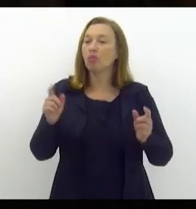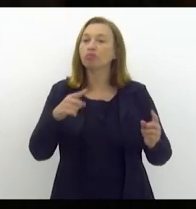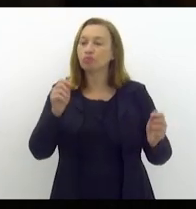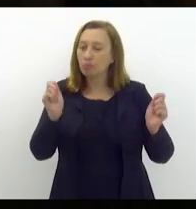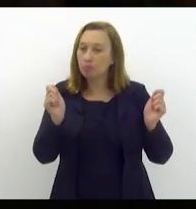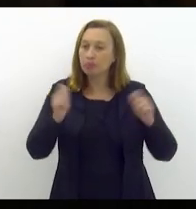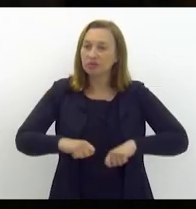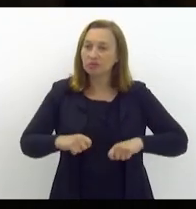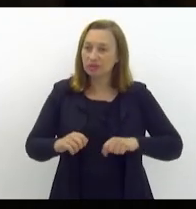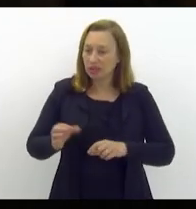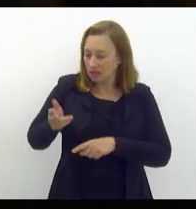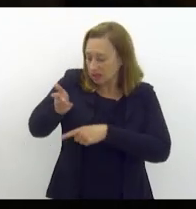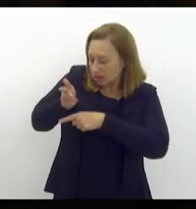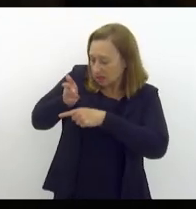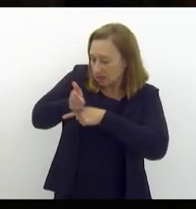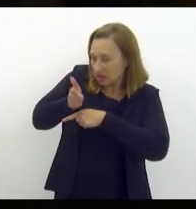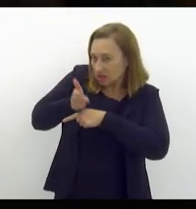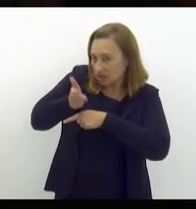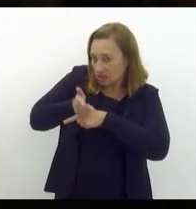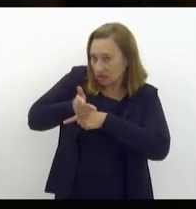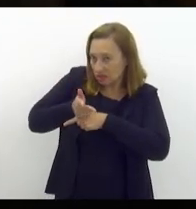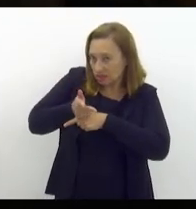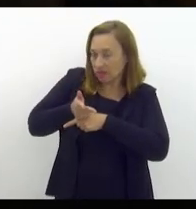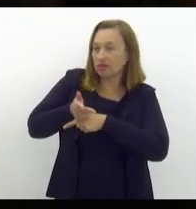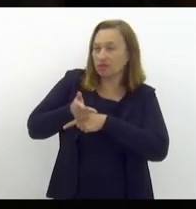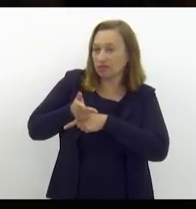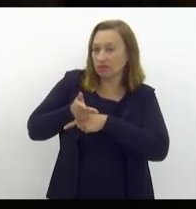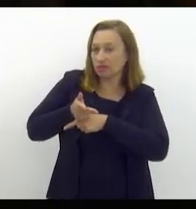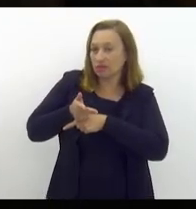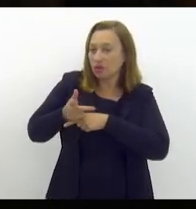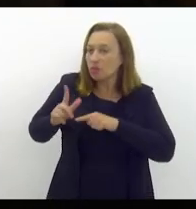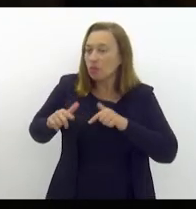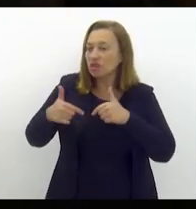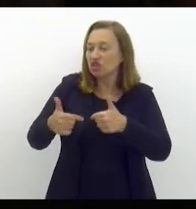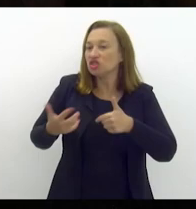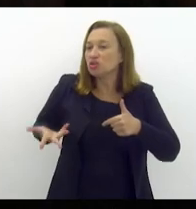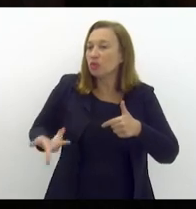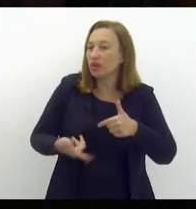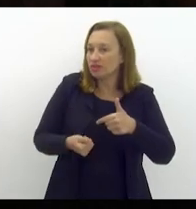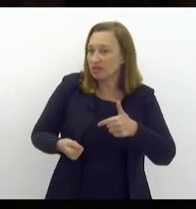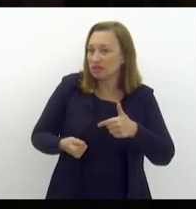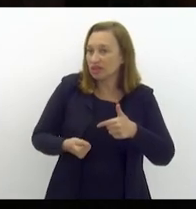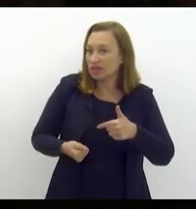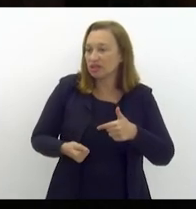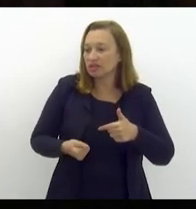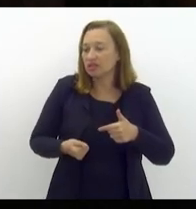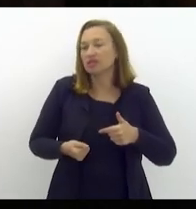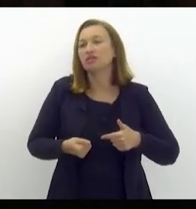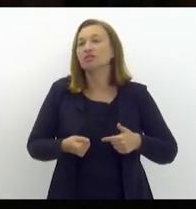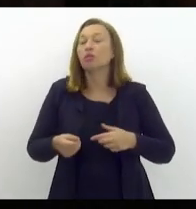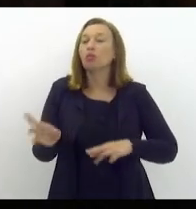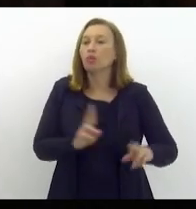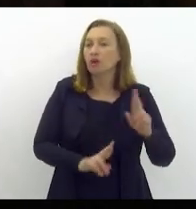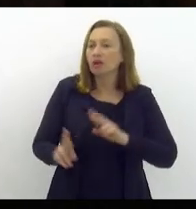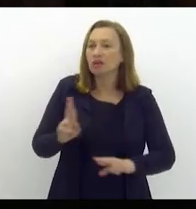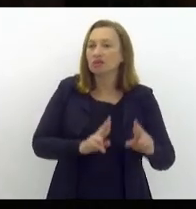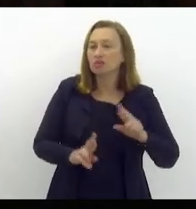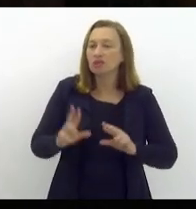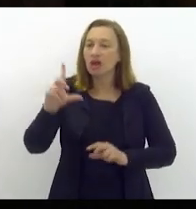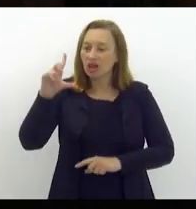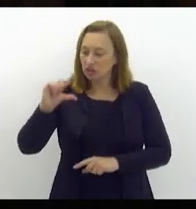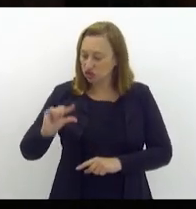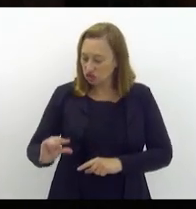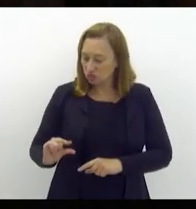possibilidade das câmeras corporais exercerem uma atuação qualificada e eficaz com relação à